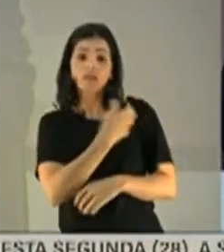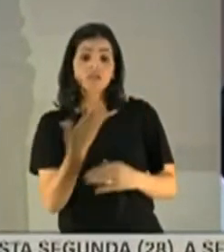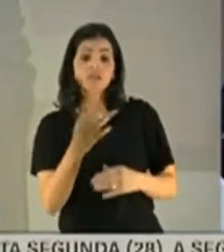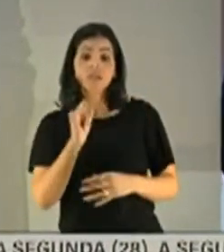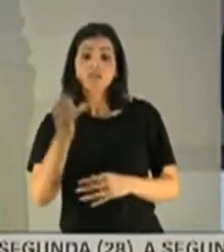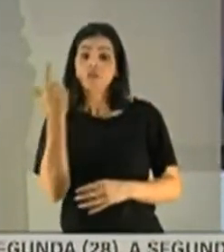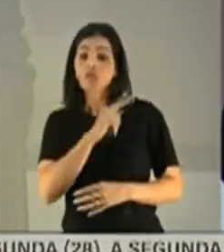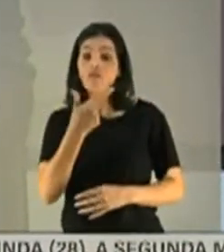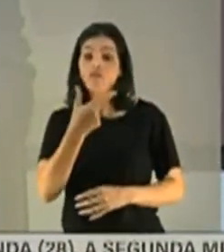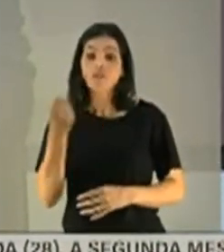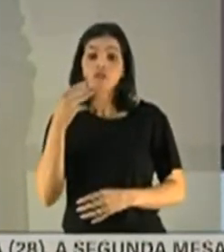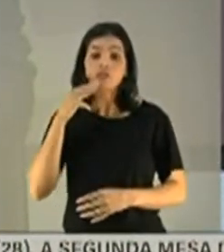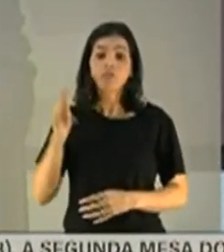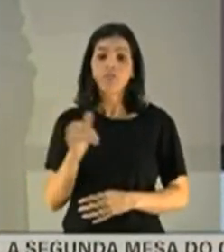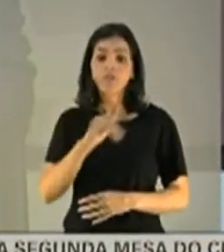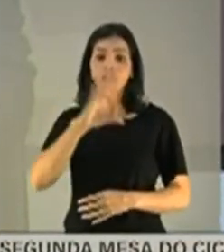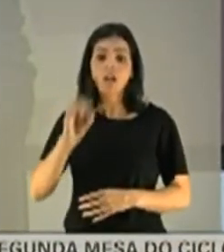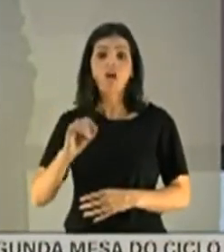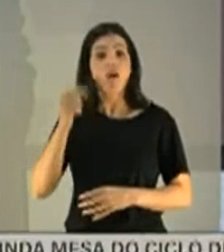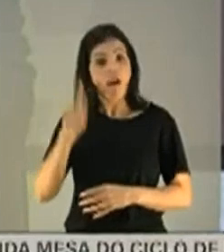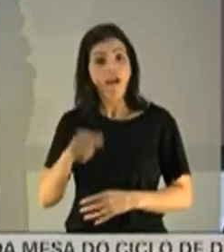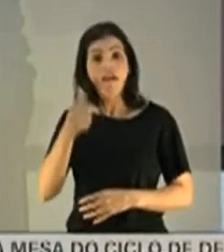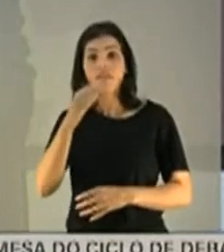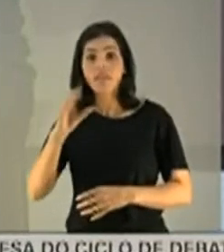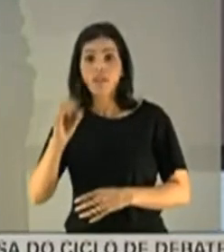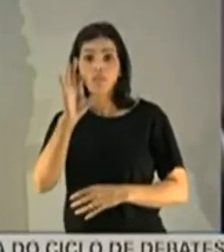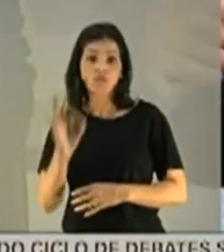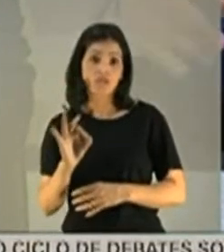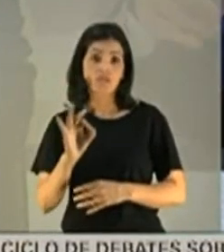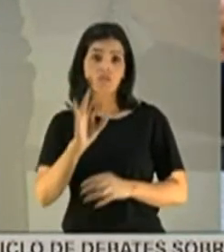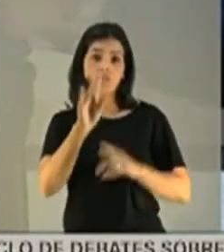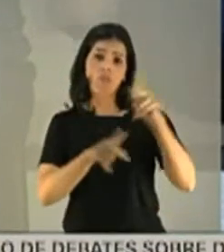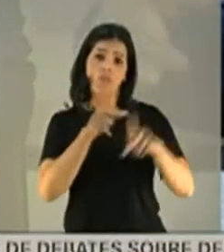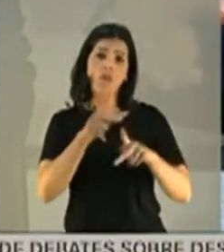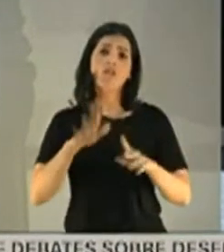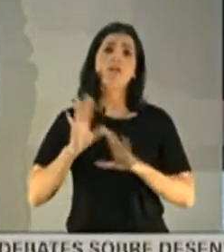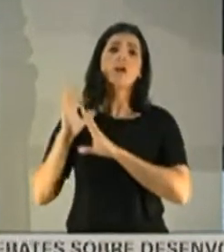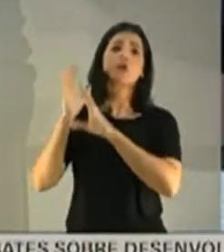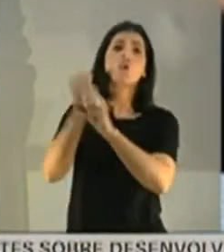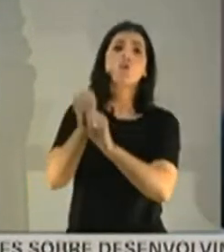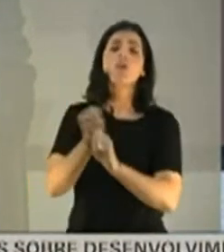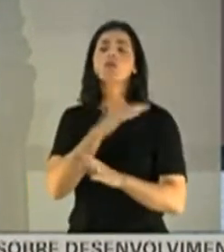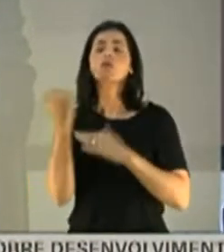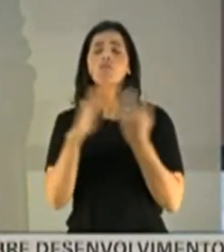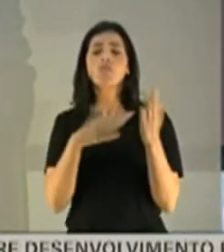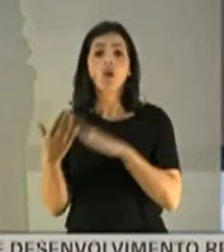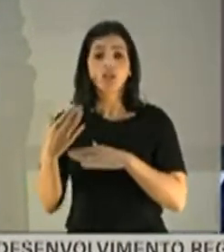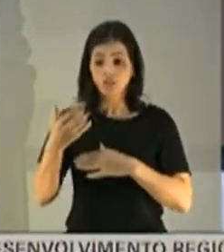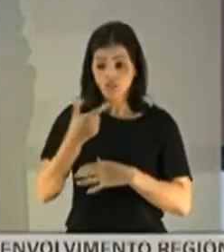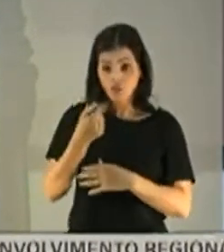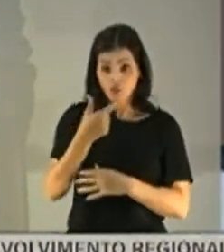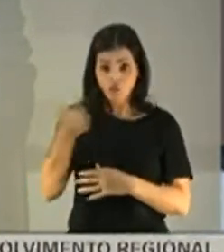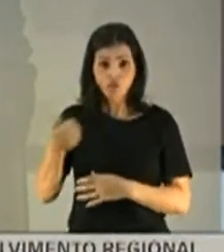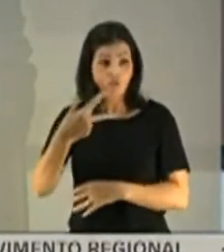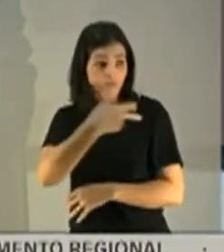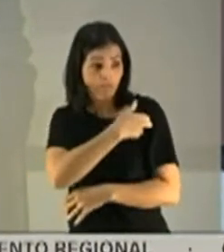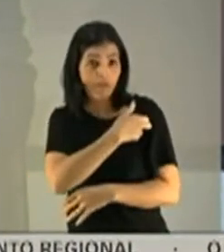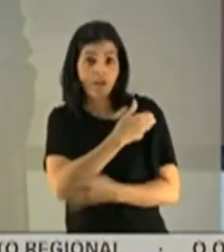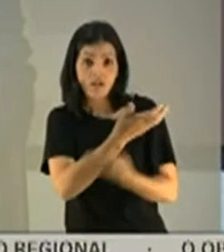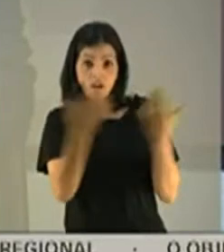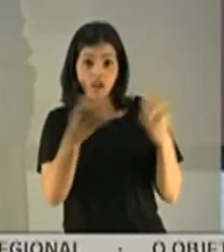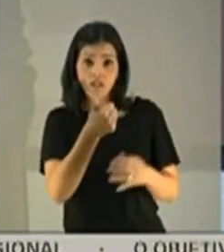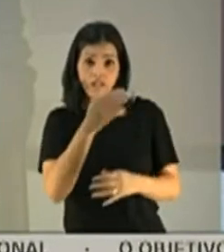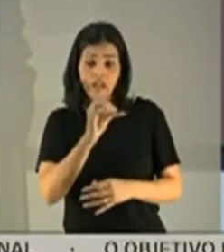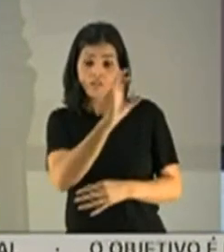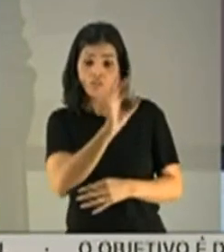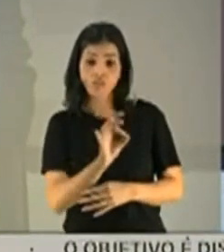imunizar 20 milhões, é 10% da população. Pega o número de mortes, pega dos últimos desse ano, vamos nem pegar de tudo, e aplica 10% de pessoas que